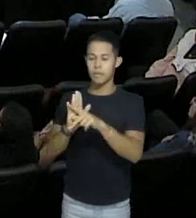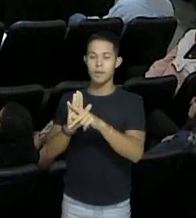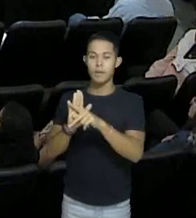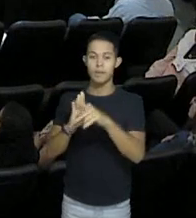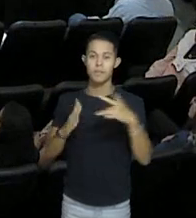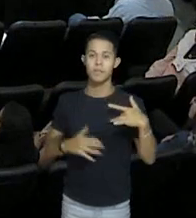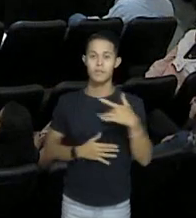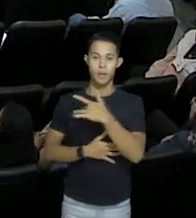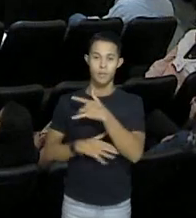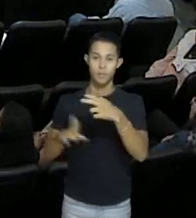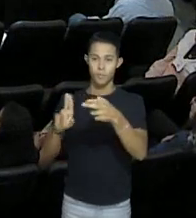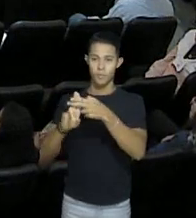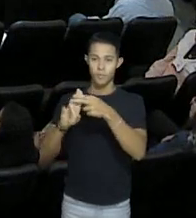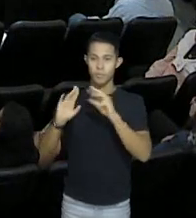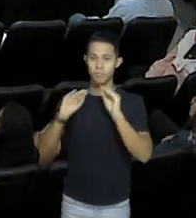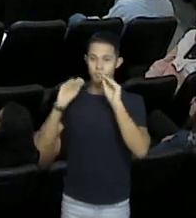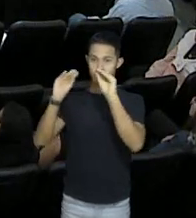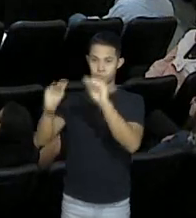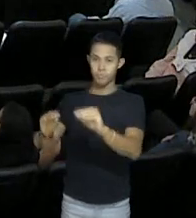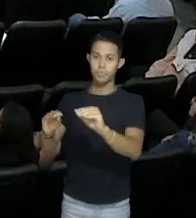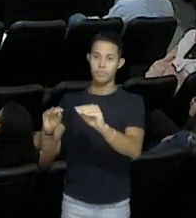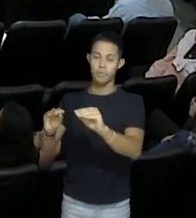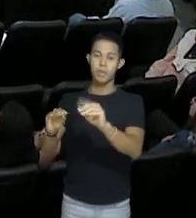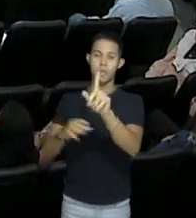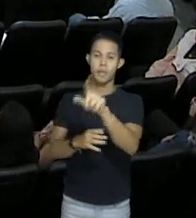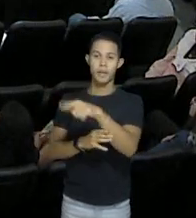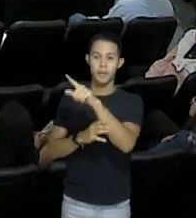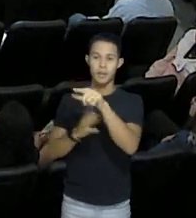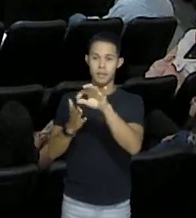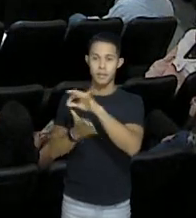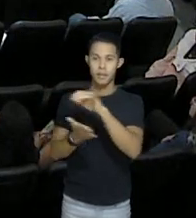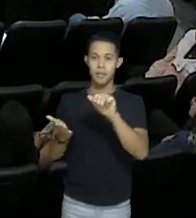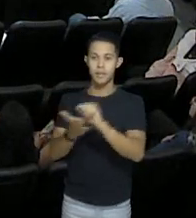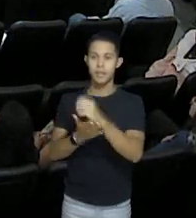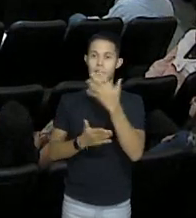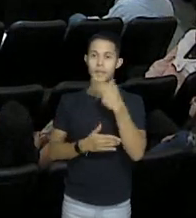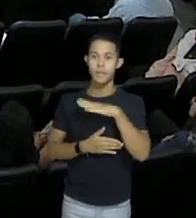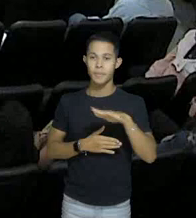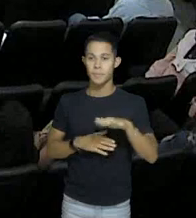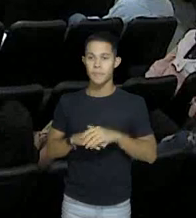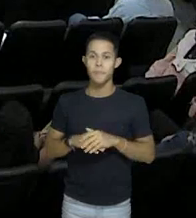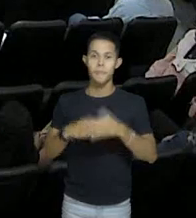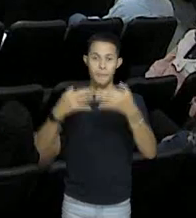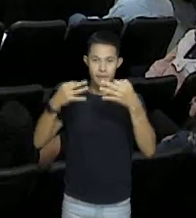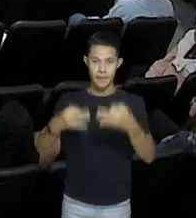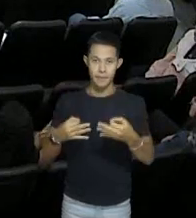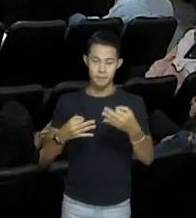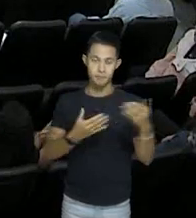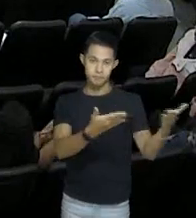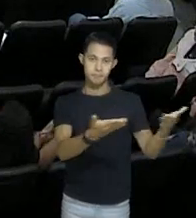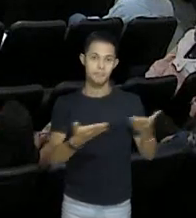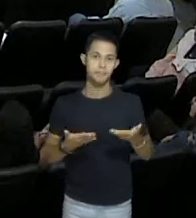desliga automaticamente essa criança. Certo? Certo, pessoal? Vou passar para o meu colega aqui.